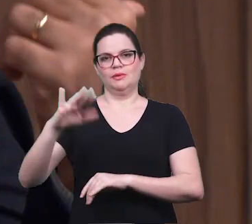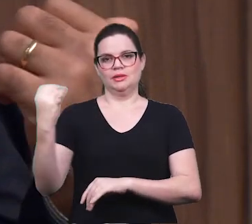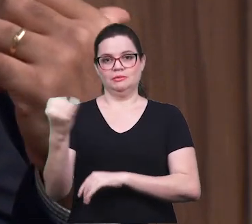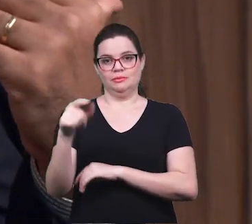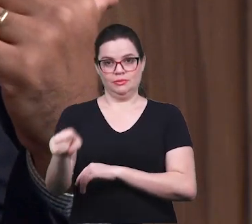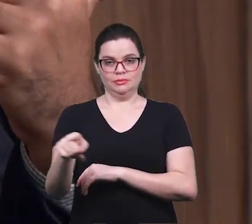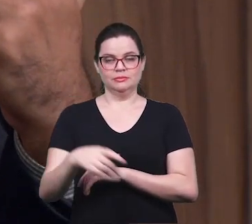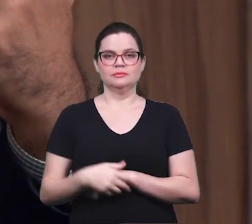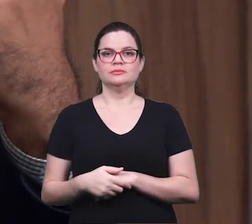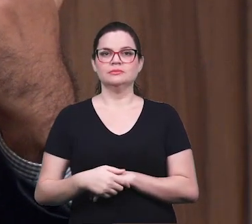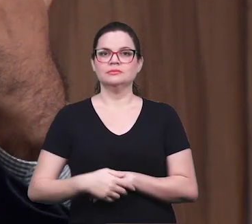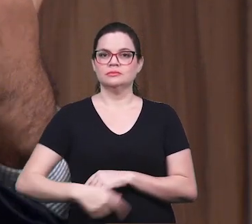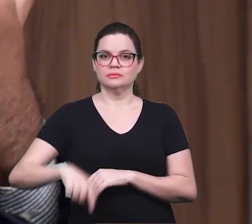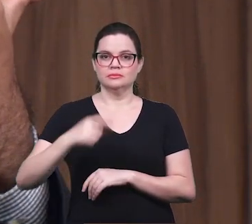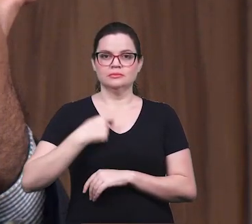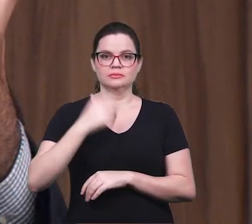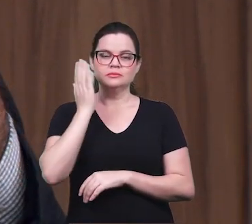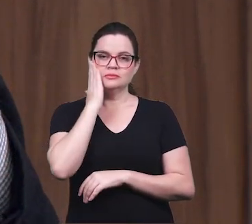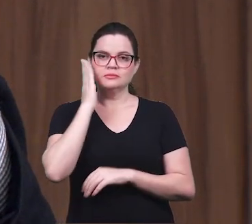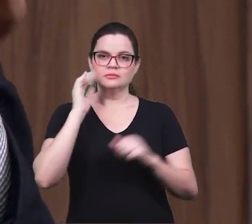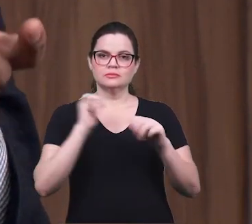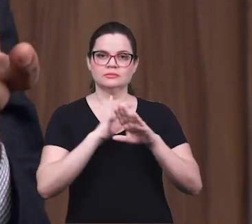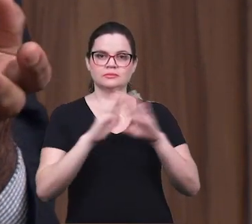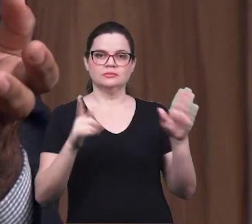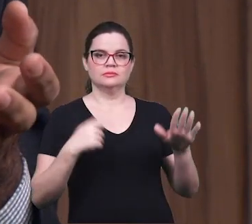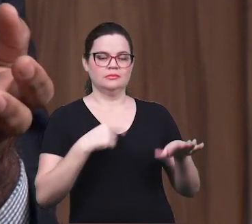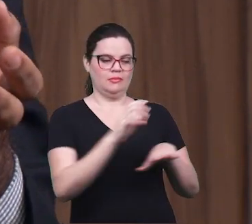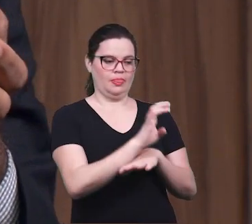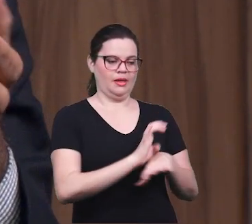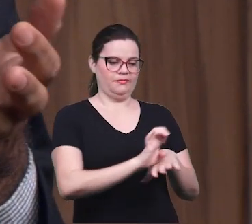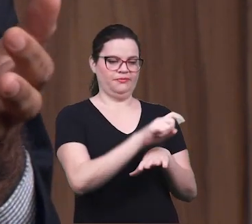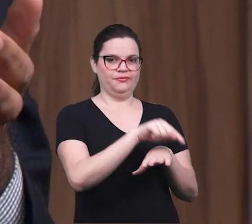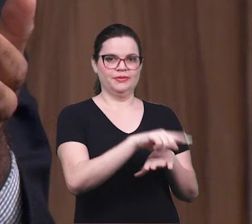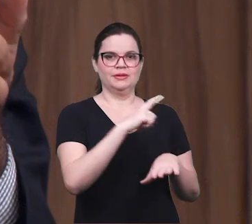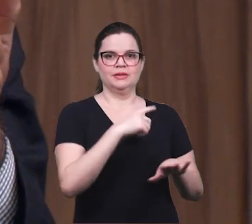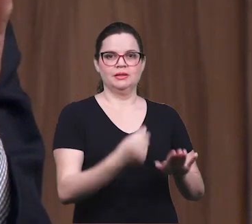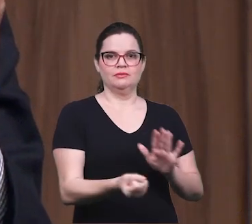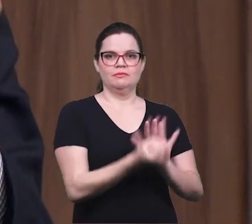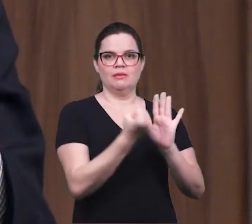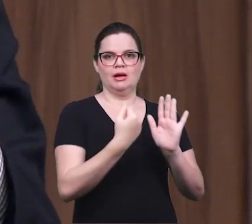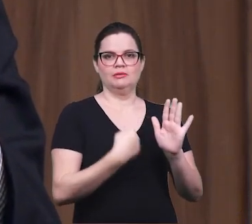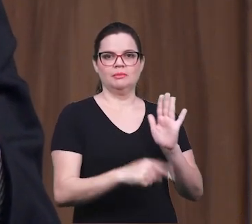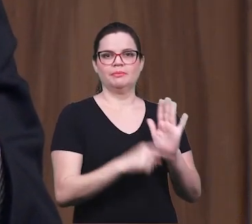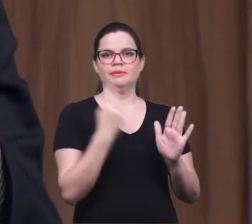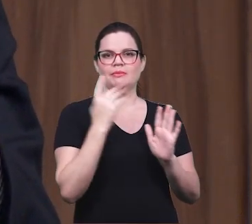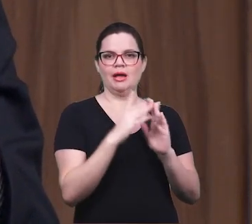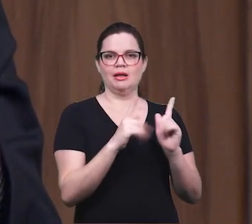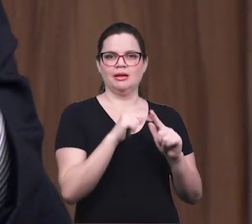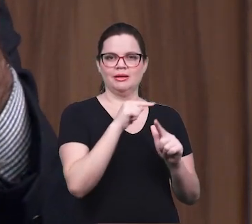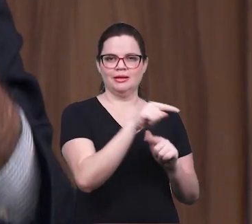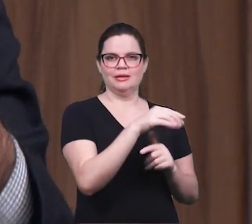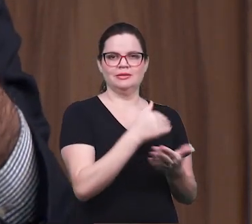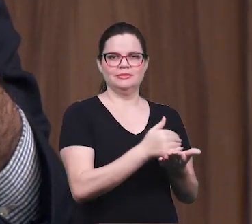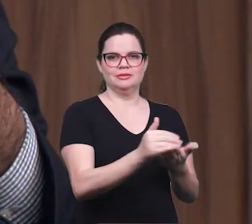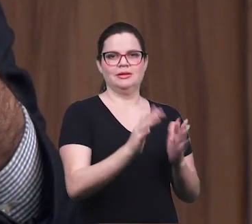nós vimos a carta aos Efésios, fizemos aquele marco da primeira igreja, e a igreja profética,